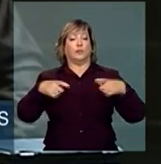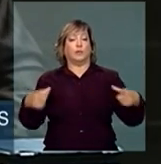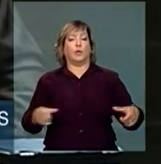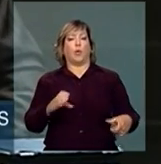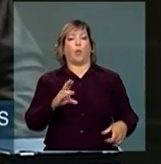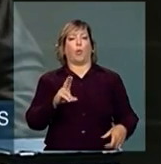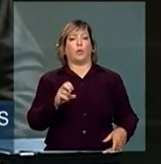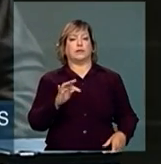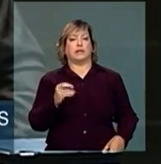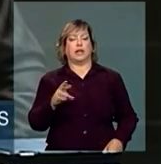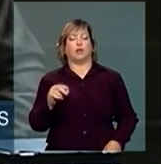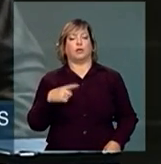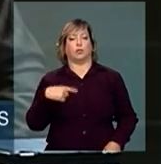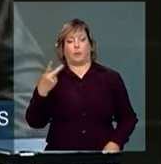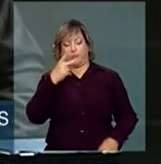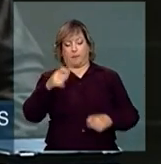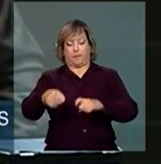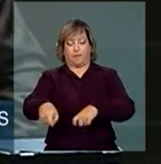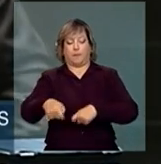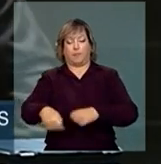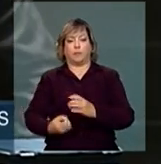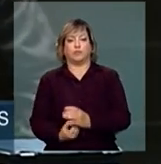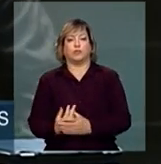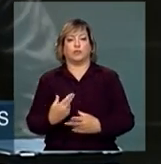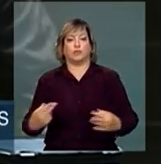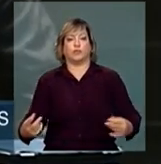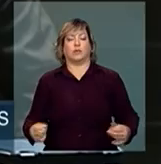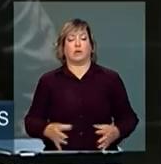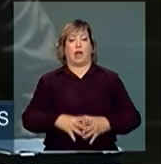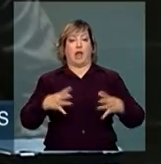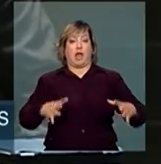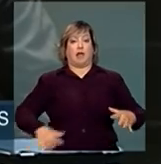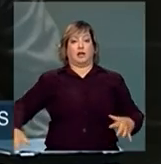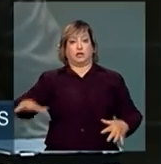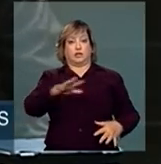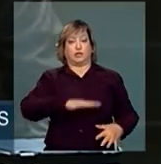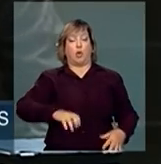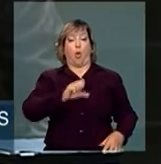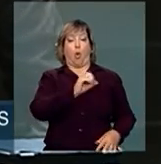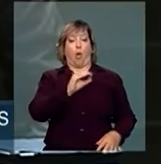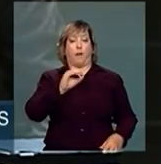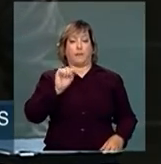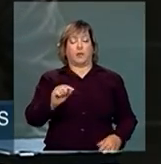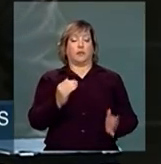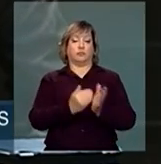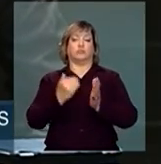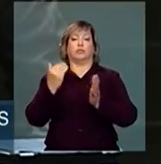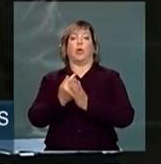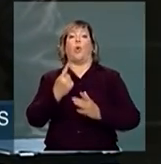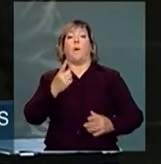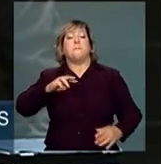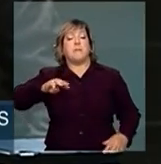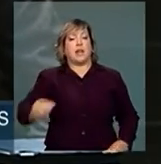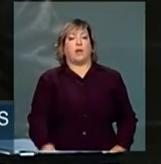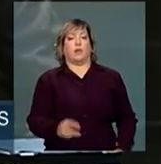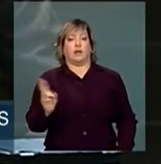para o produtor de grande porte, de 800 mil para 1 milhão de reais, aumentando também em